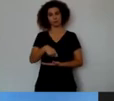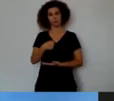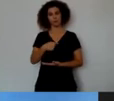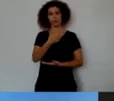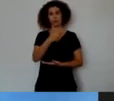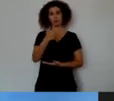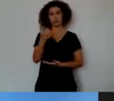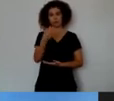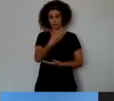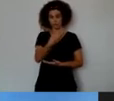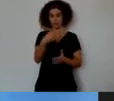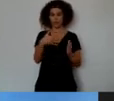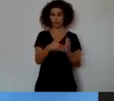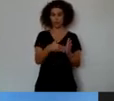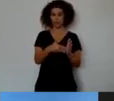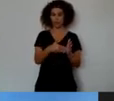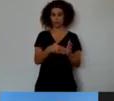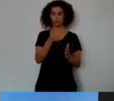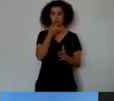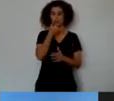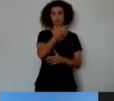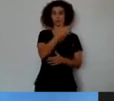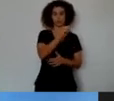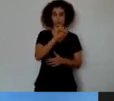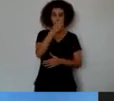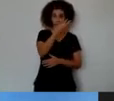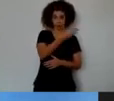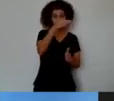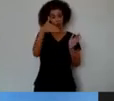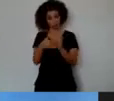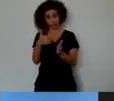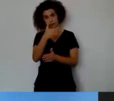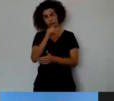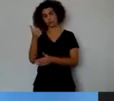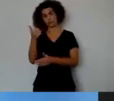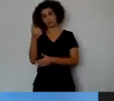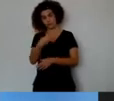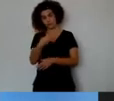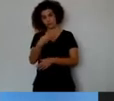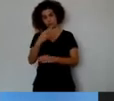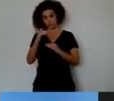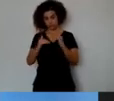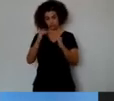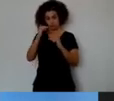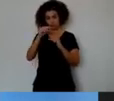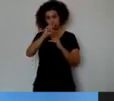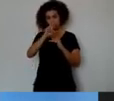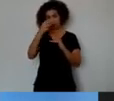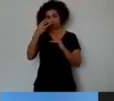2003 até 2013, esse aumento foi quase de